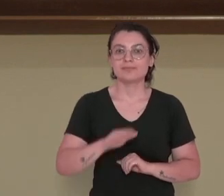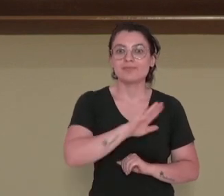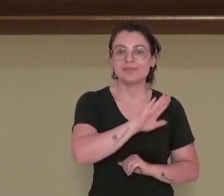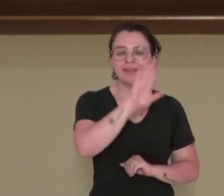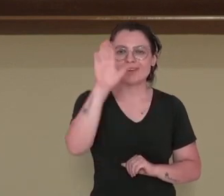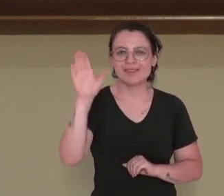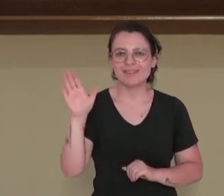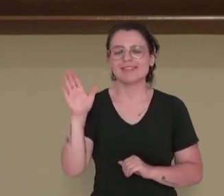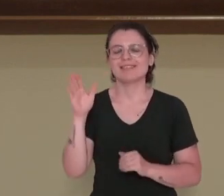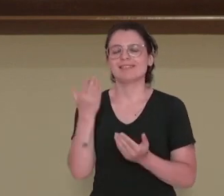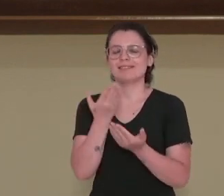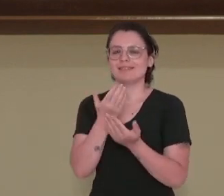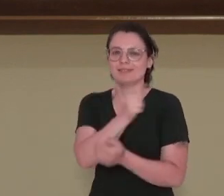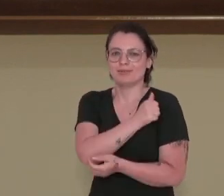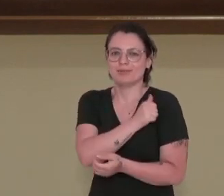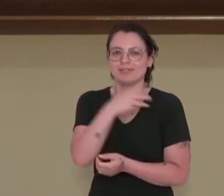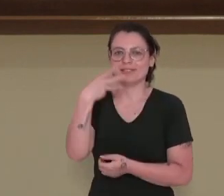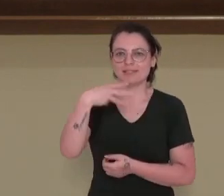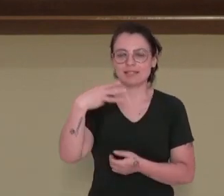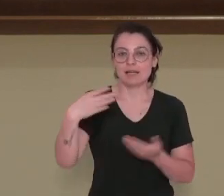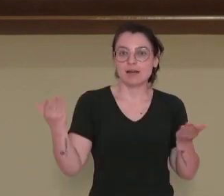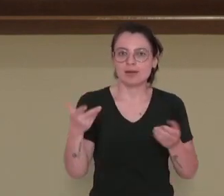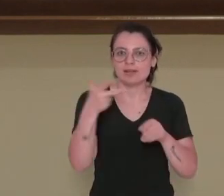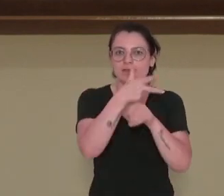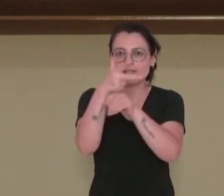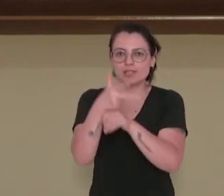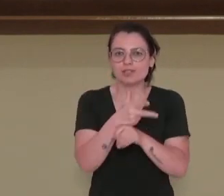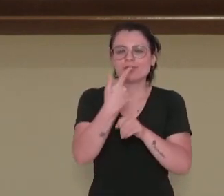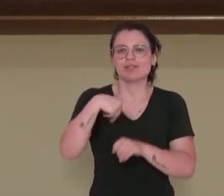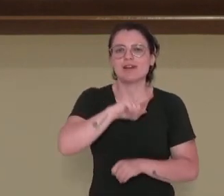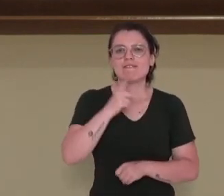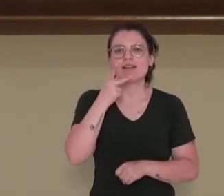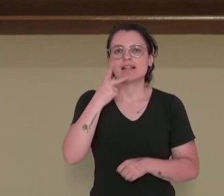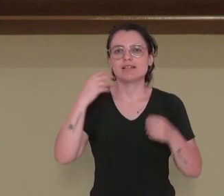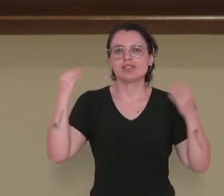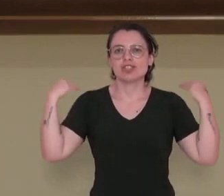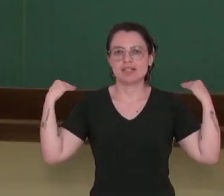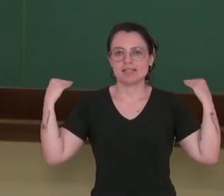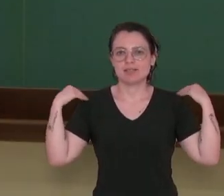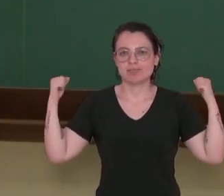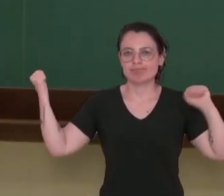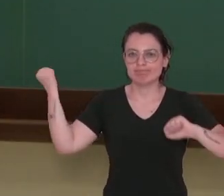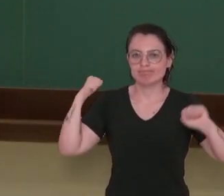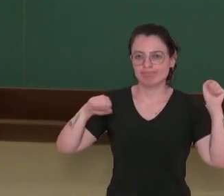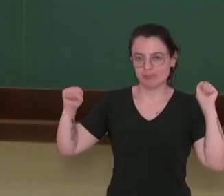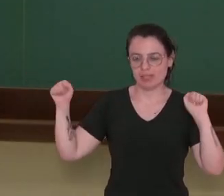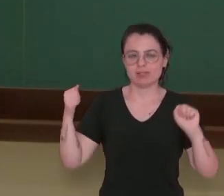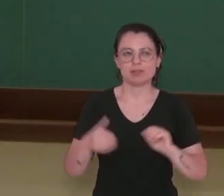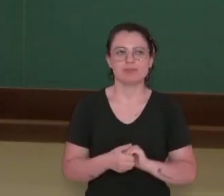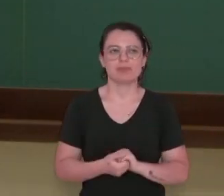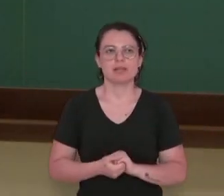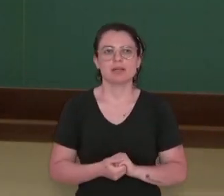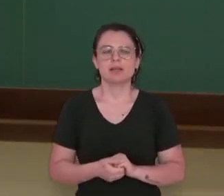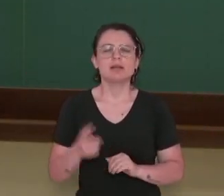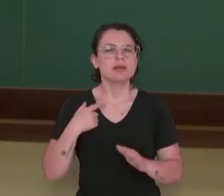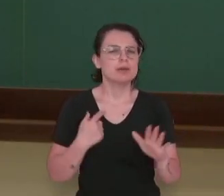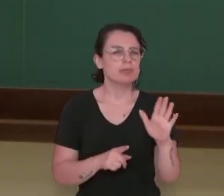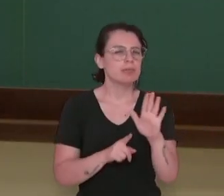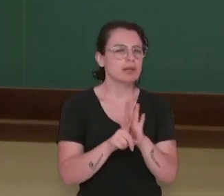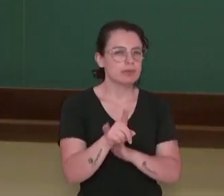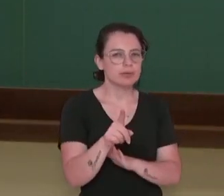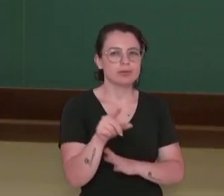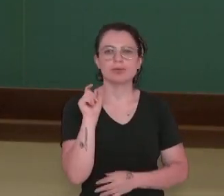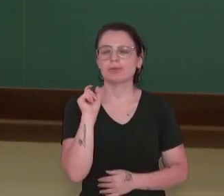Olá, estudantes da terceira série. Nesse vídeo nós vamos falar sobre ginástica. E eu pergunto para vocês